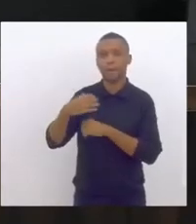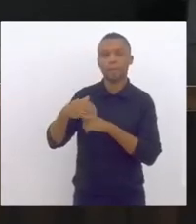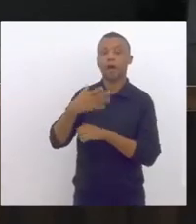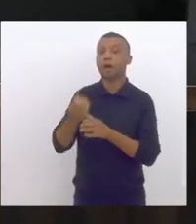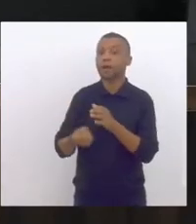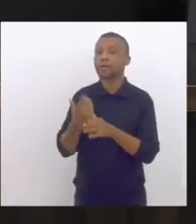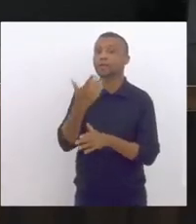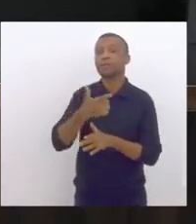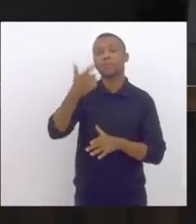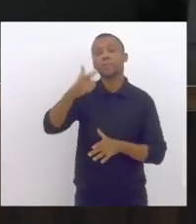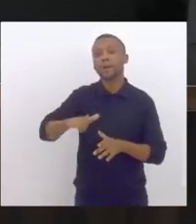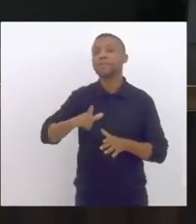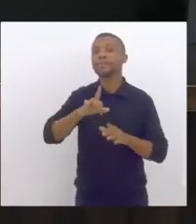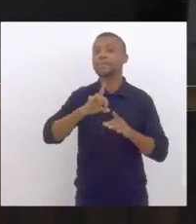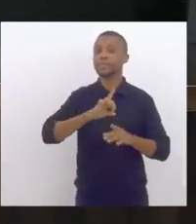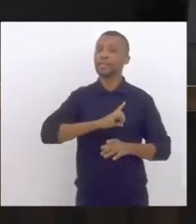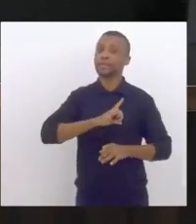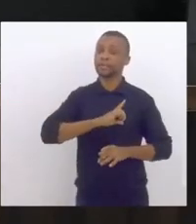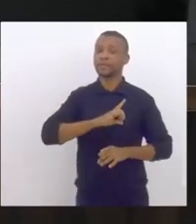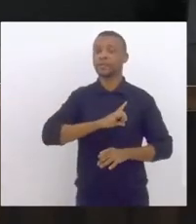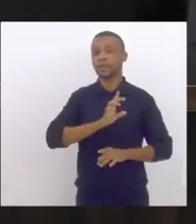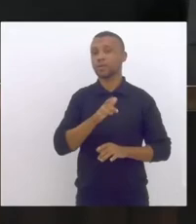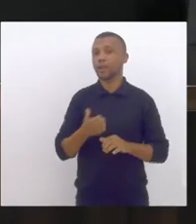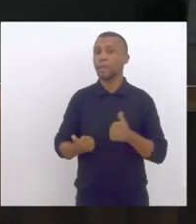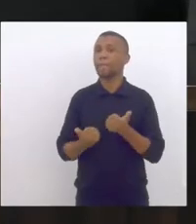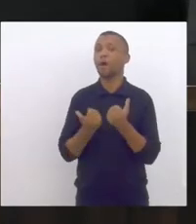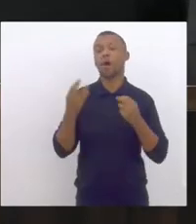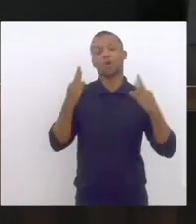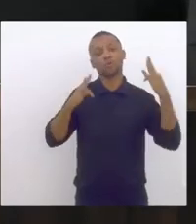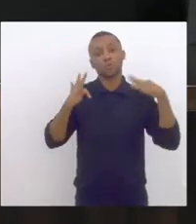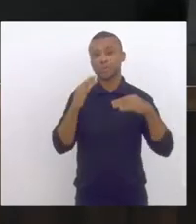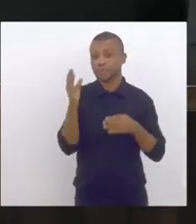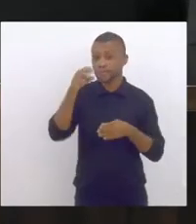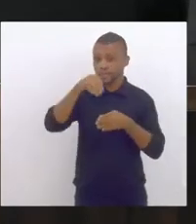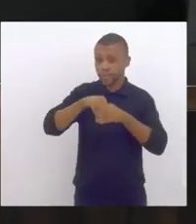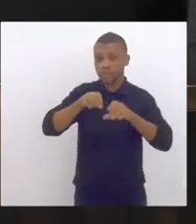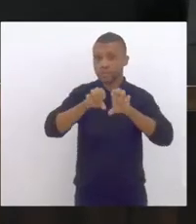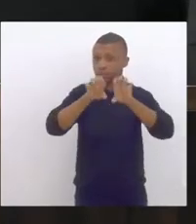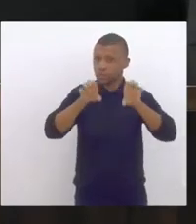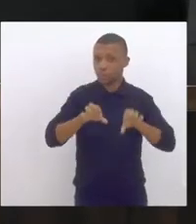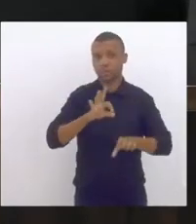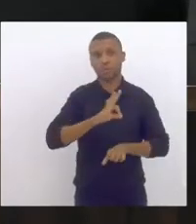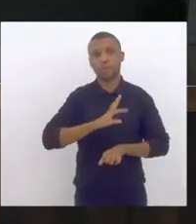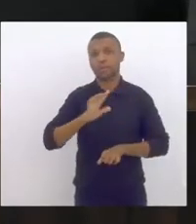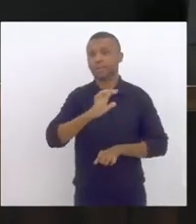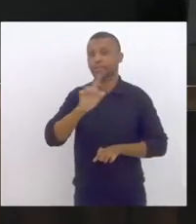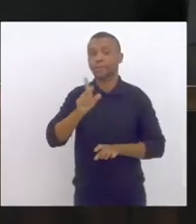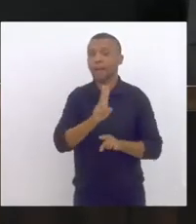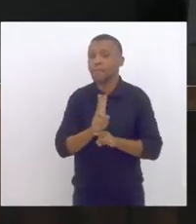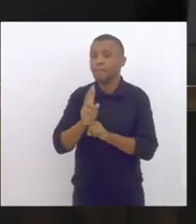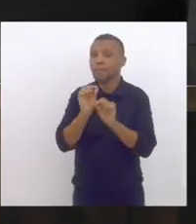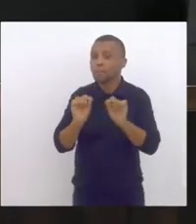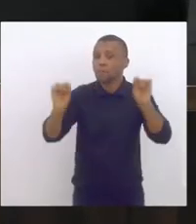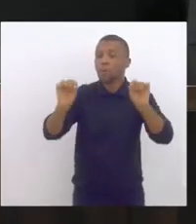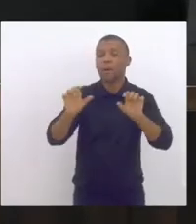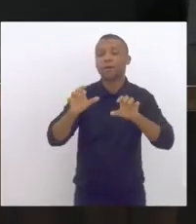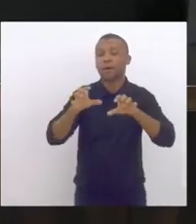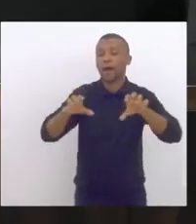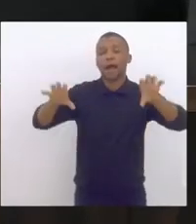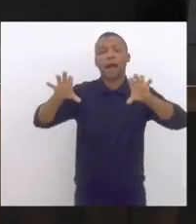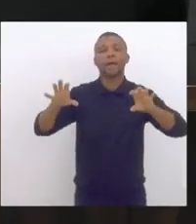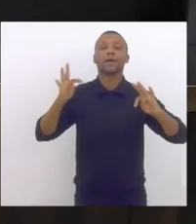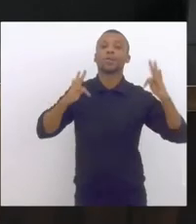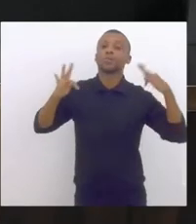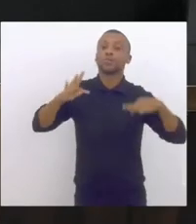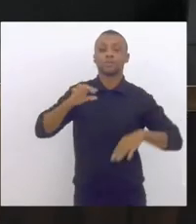delegacias especializadas de apoio ao turista DEAT na estrutura da Secretaria de Estado da Polícia Civil para atender as regiões turísticas do Estado do Rio de Janeiro. Parecer